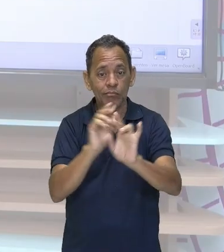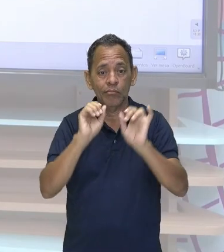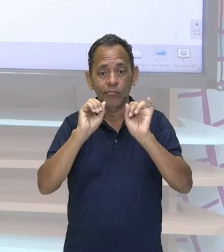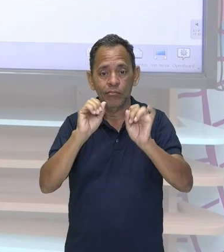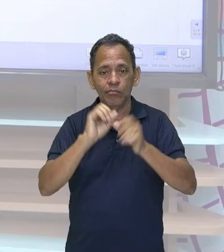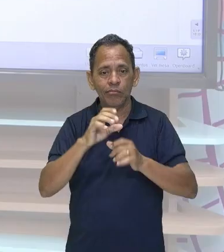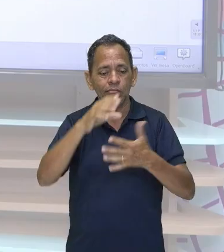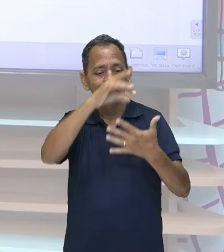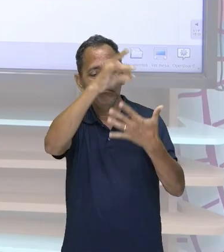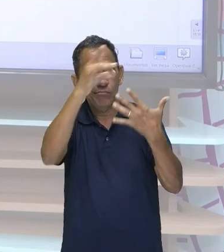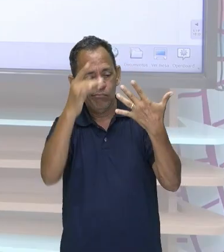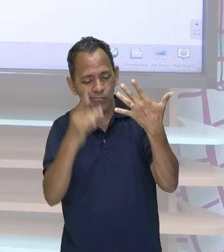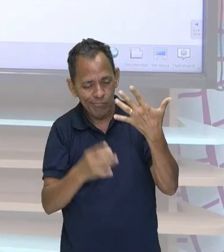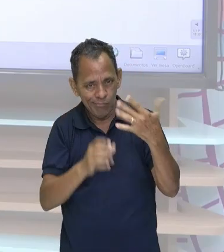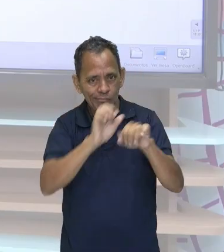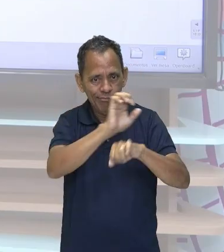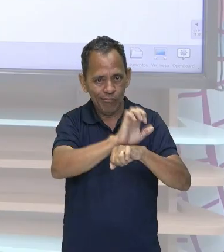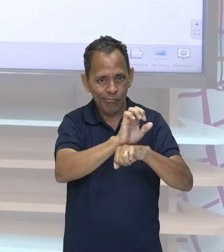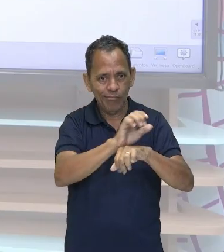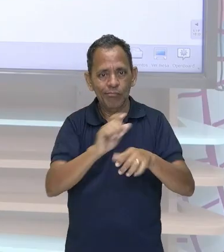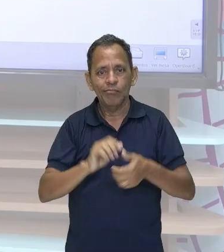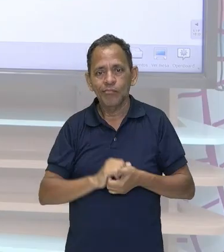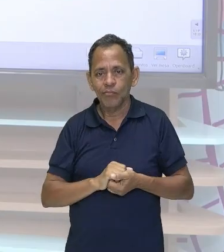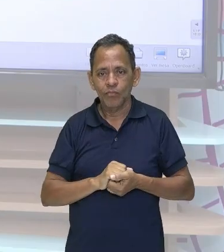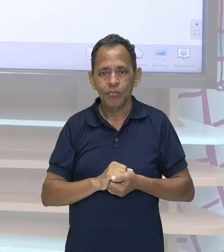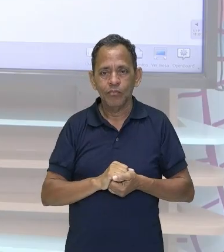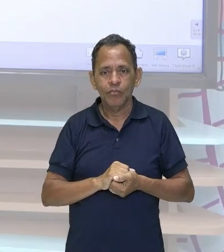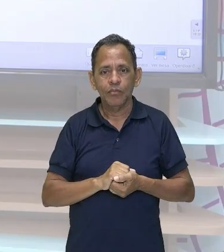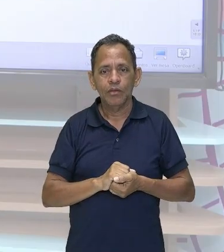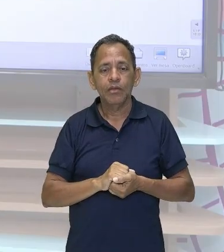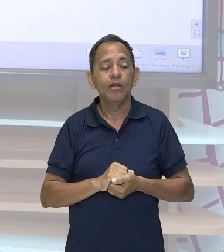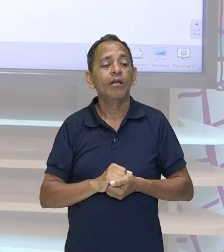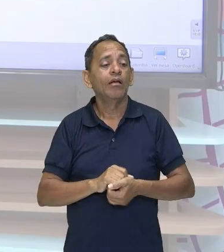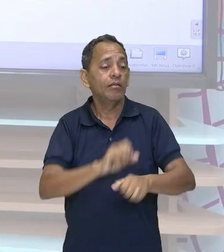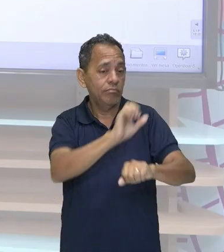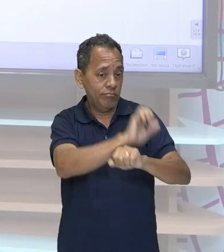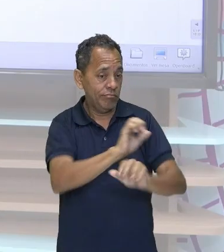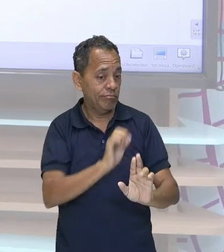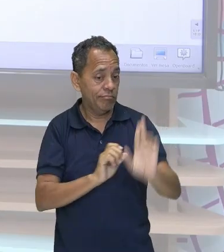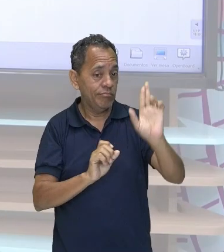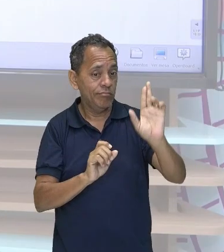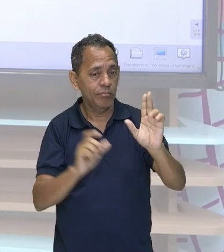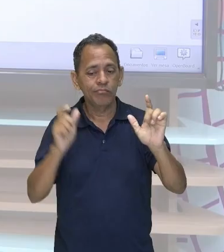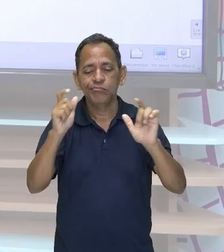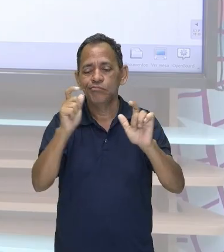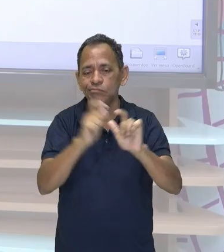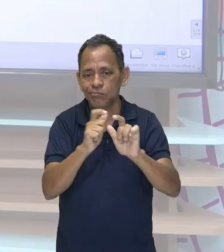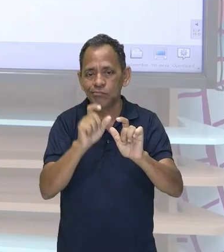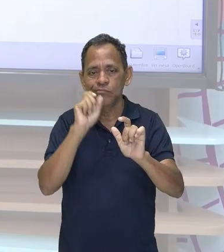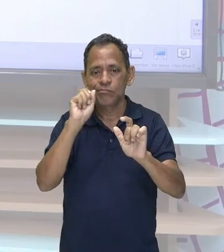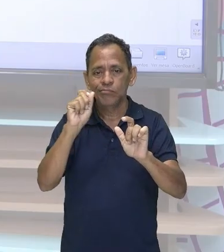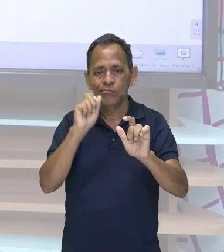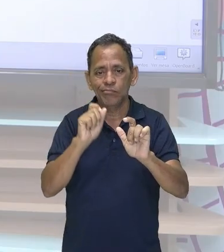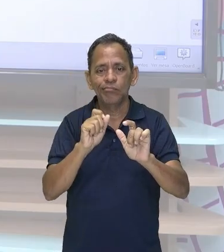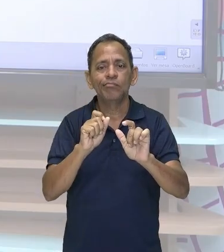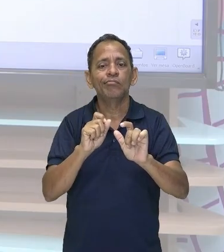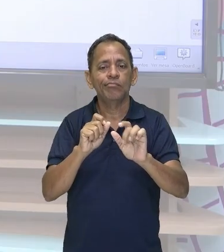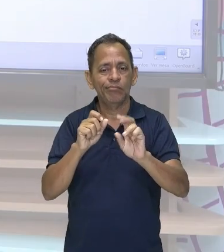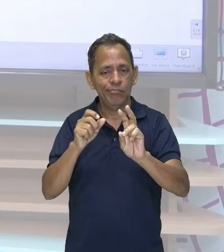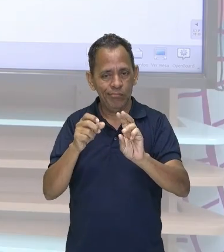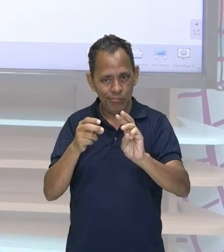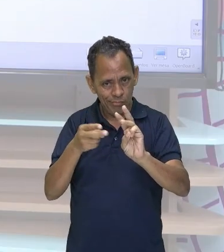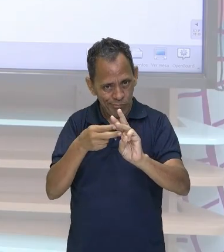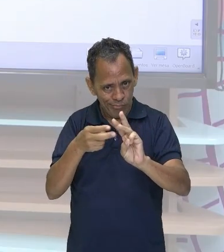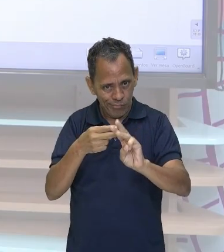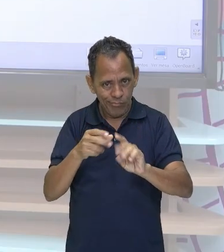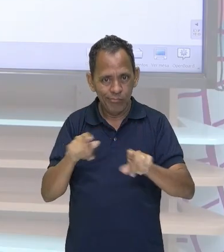cada um dos estados, certo? E os estados que têm uma representatividade menor da população indígena, a gente verificou lá